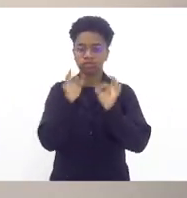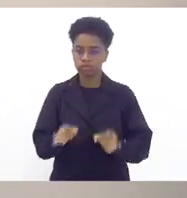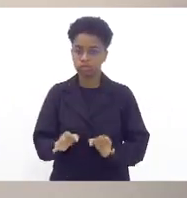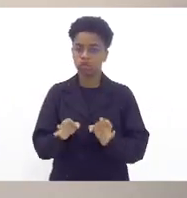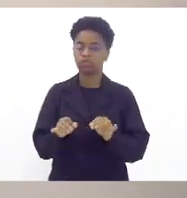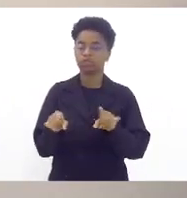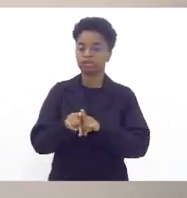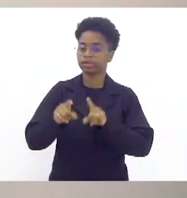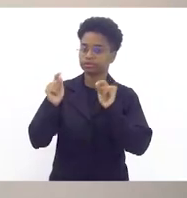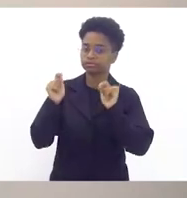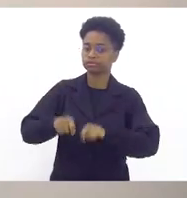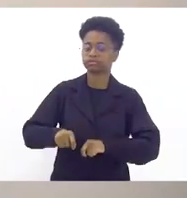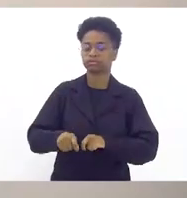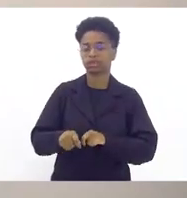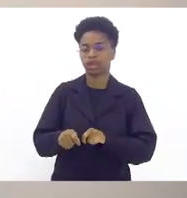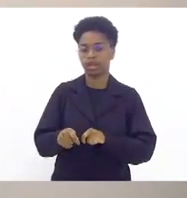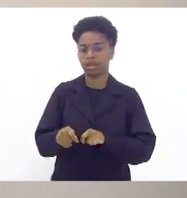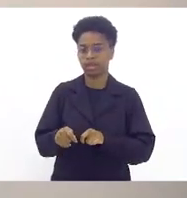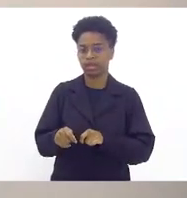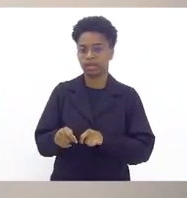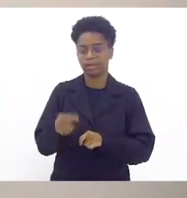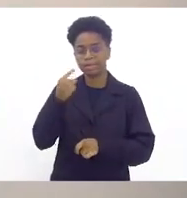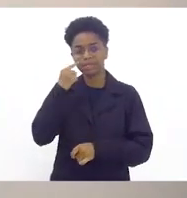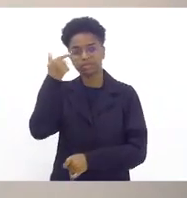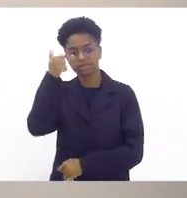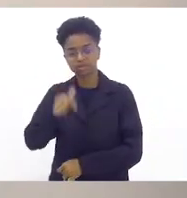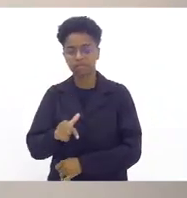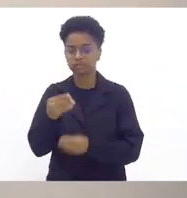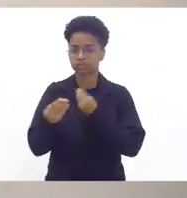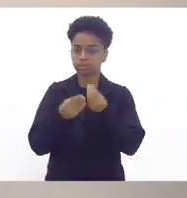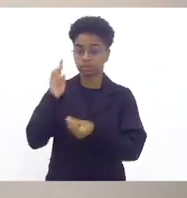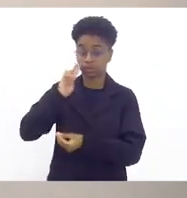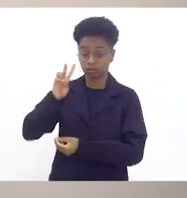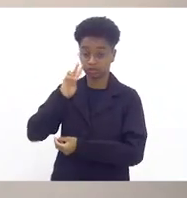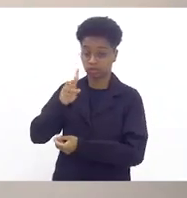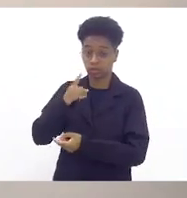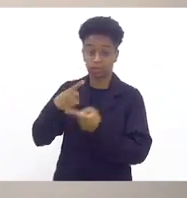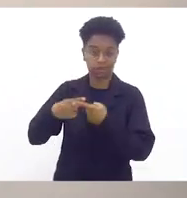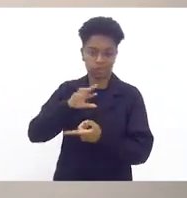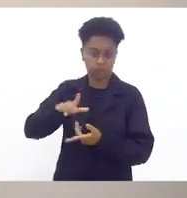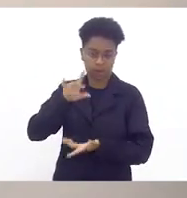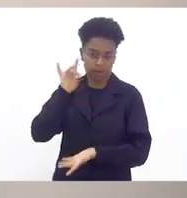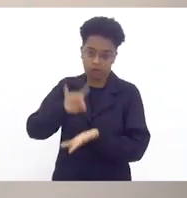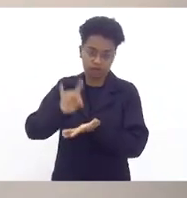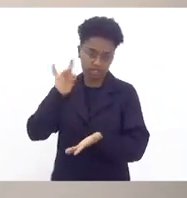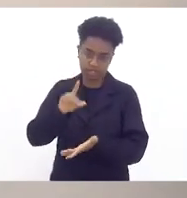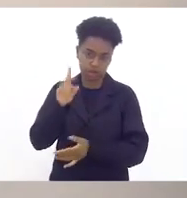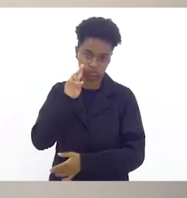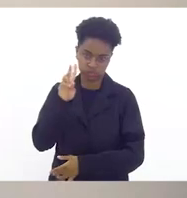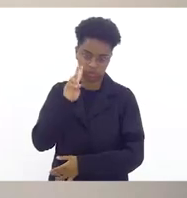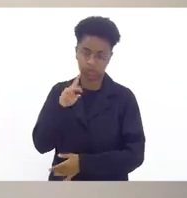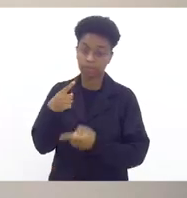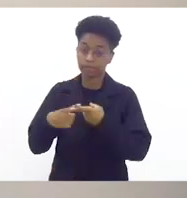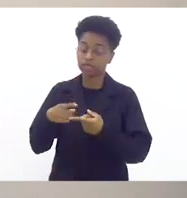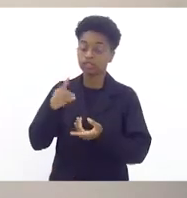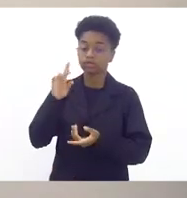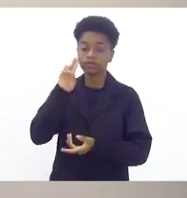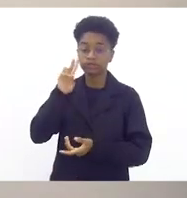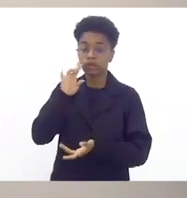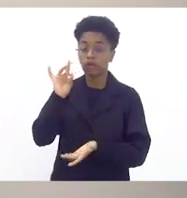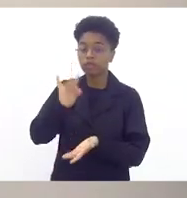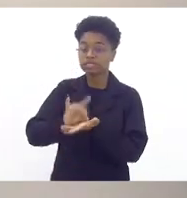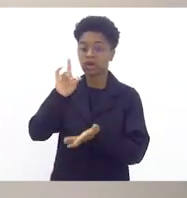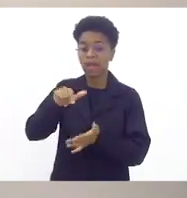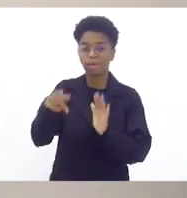e que possa repensar a história que não é a história oficial, porque a história oficial é das elites,